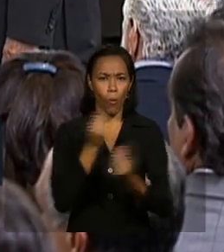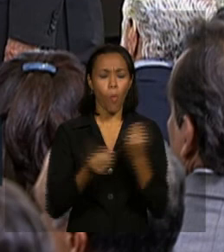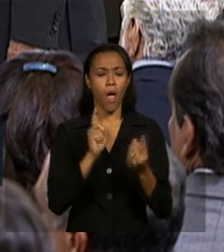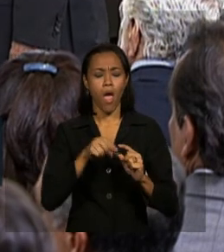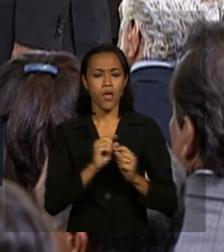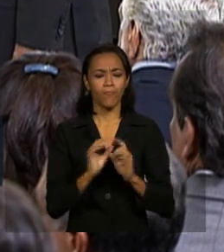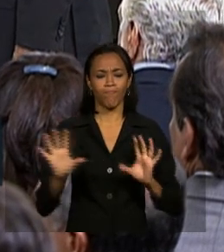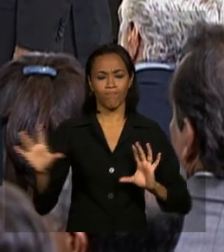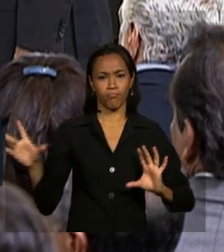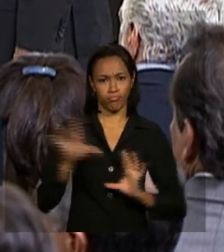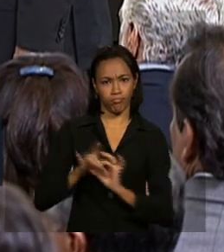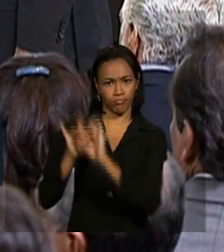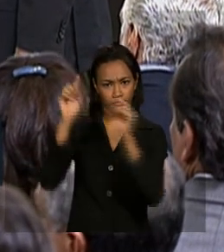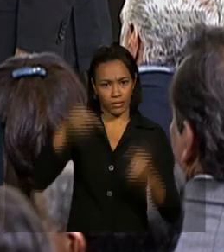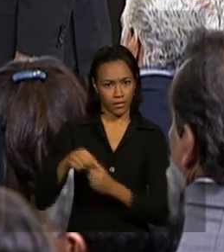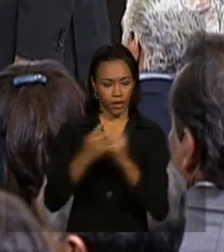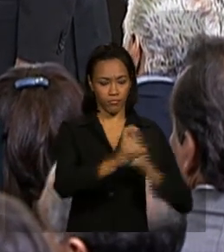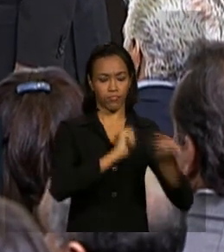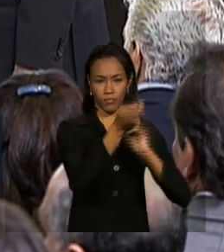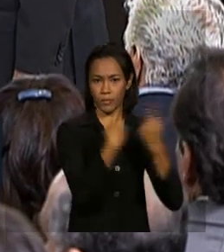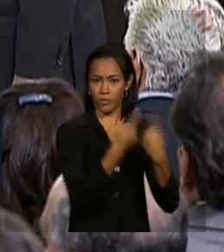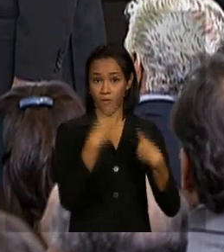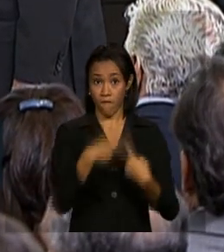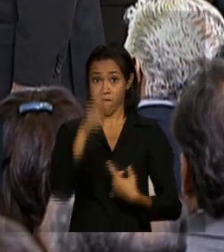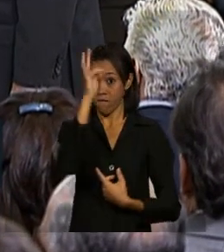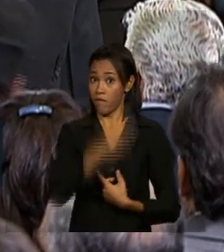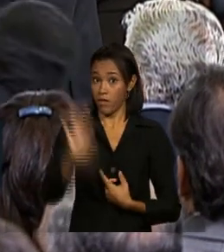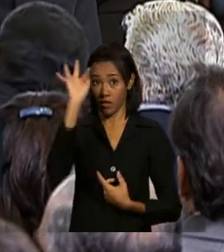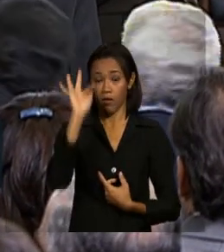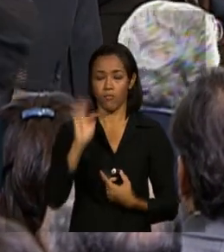visando a integração do subsistema Ferroviário Federal